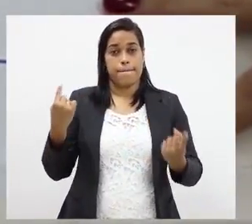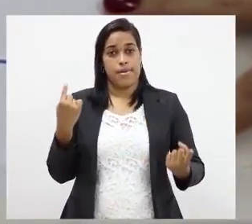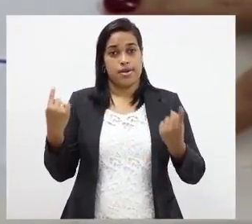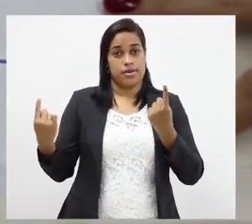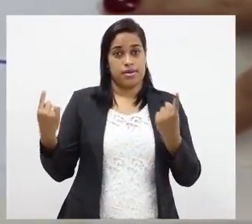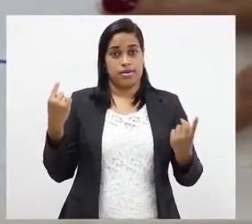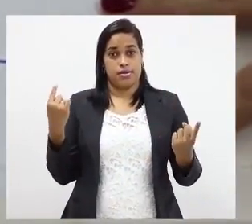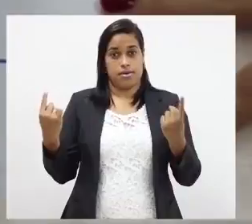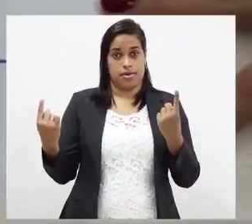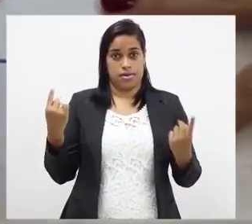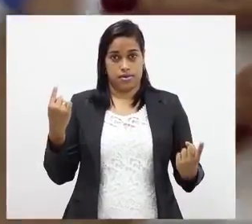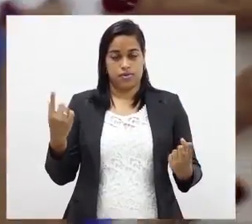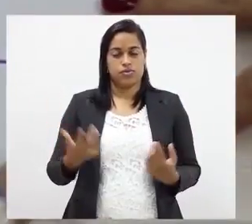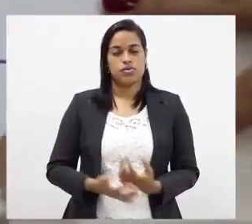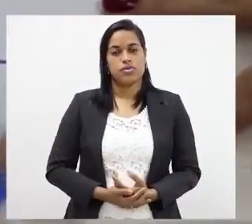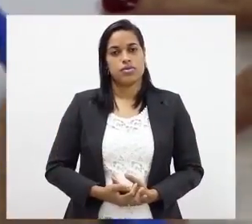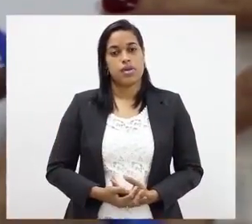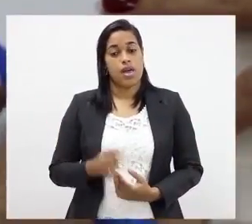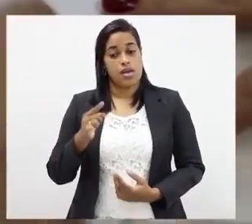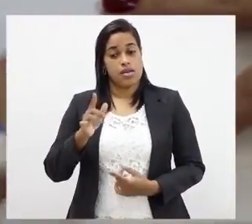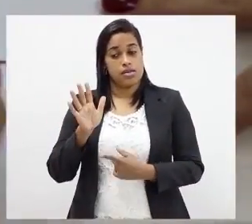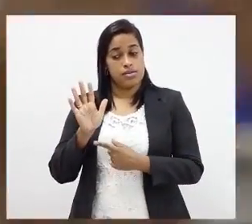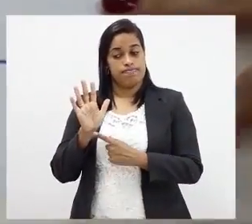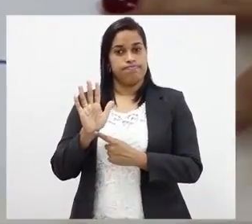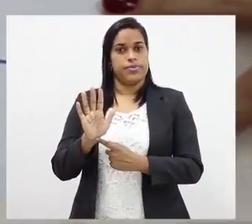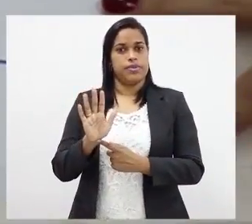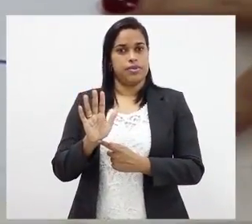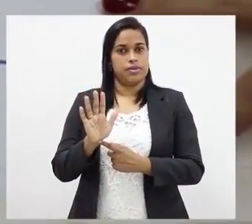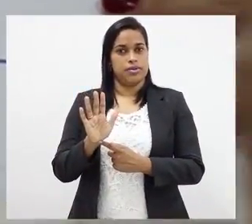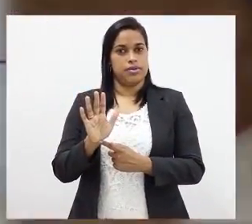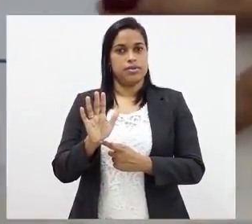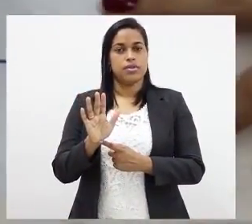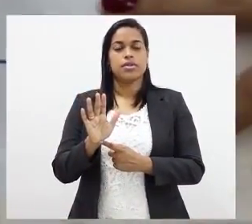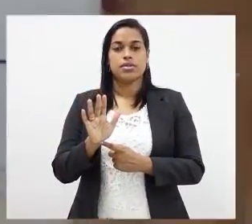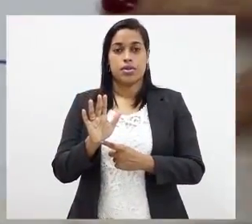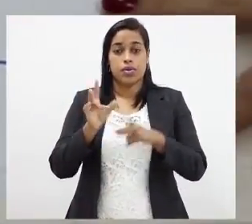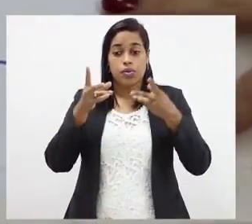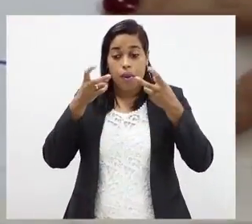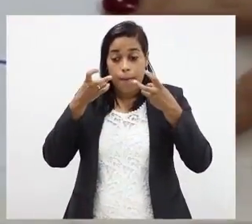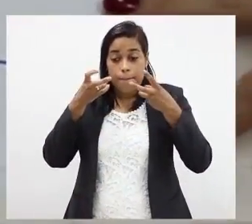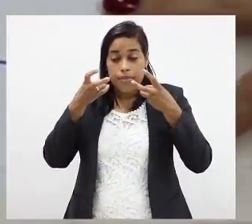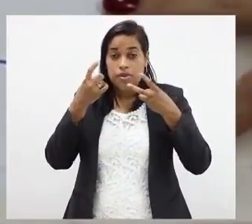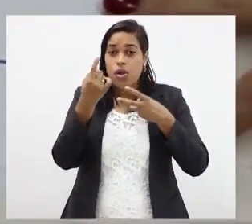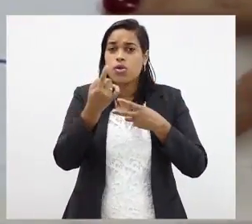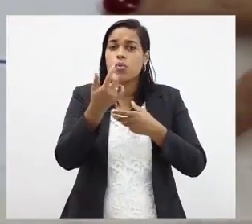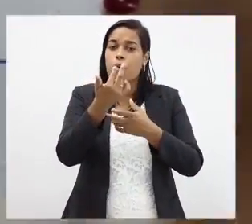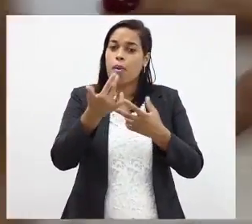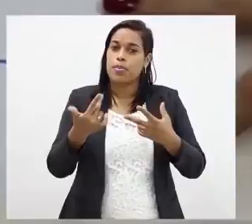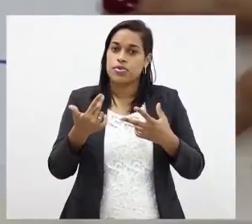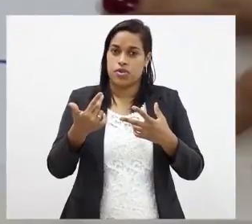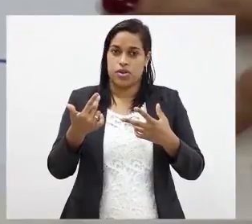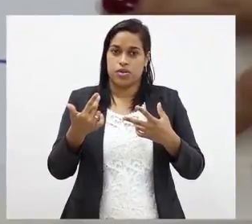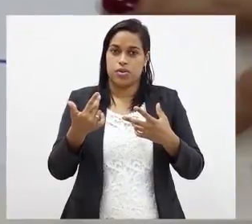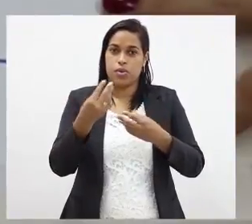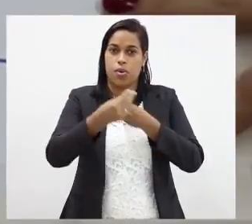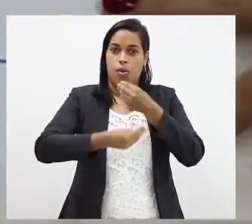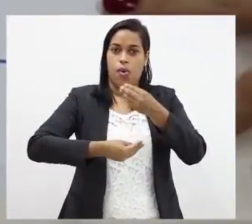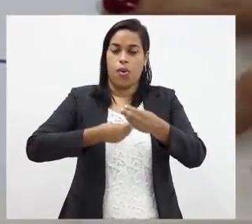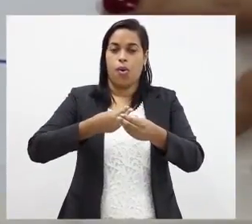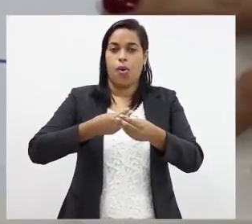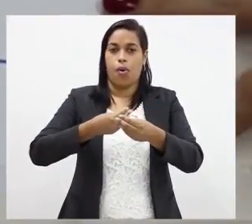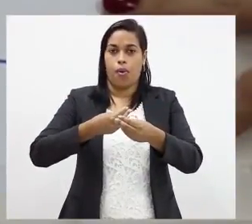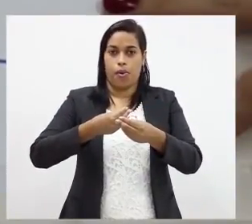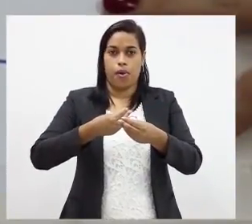si, e essa é a posição do observador e das projetantes. Posição do objeto na cavaleira.